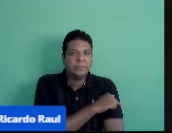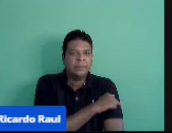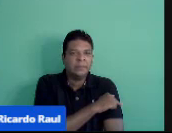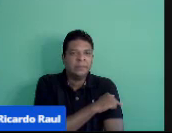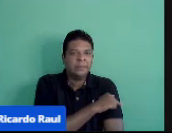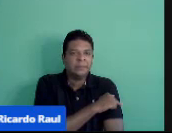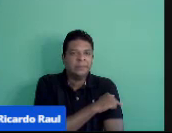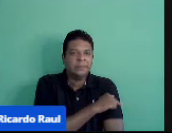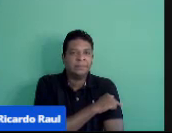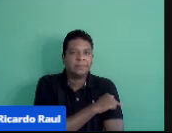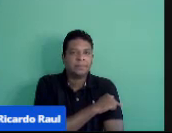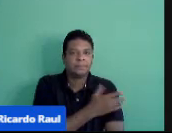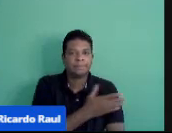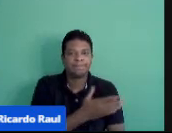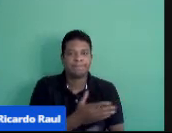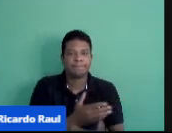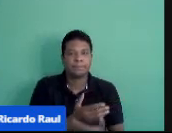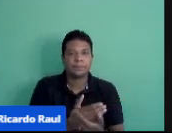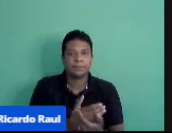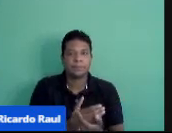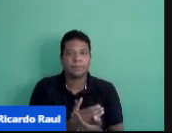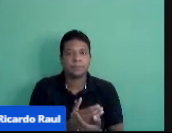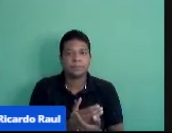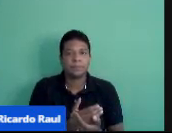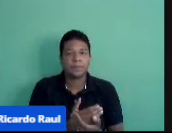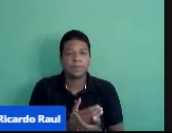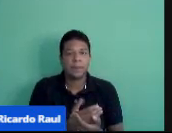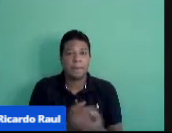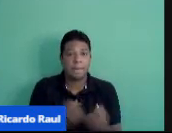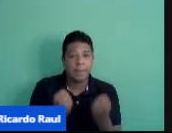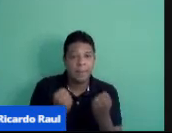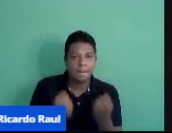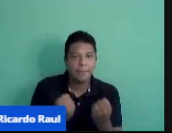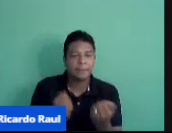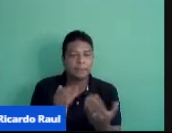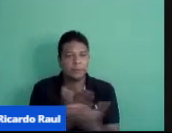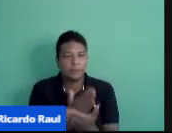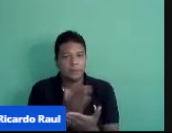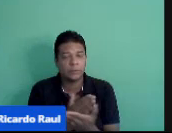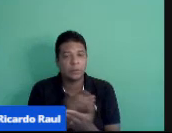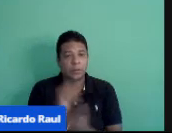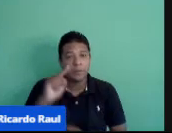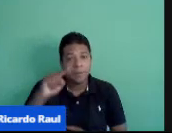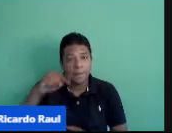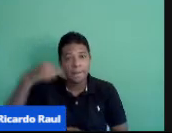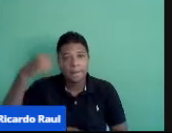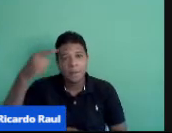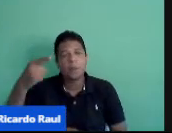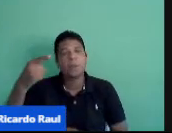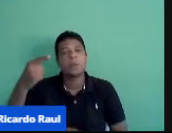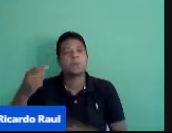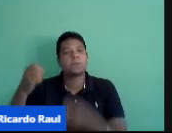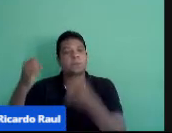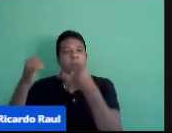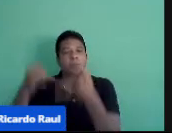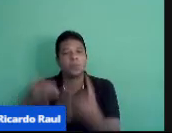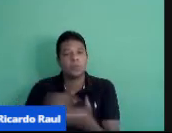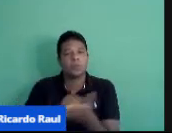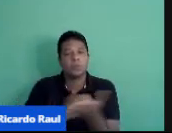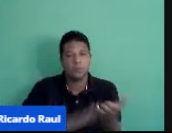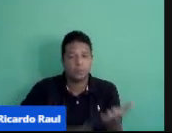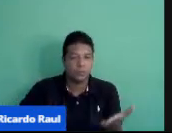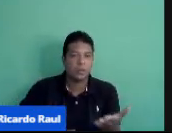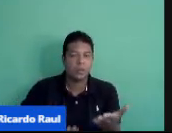pouco assim, já chegando, né? Eu acho que poderia ter colocado mais para frente essa, né, um período posterior